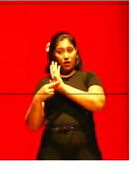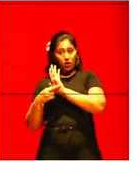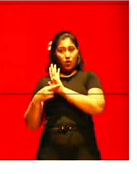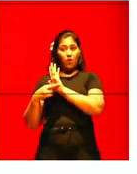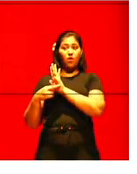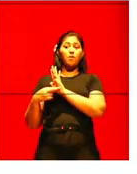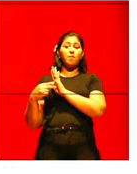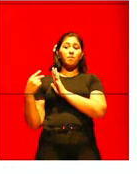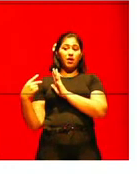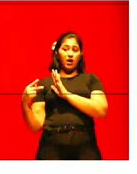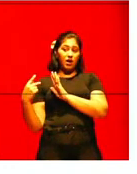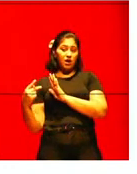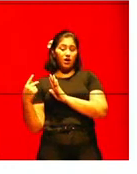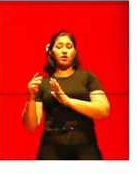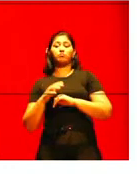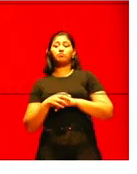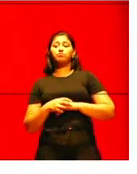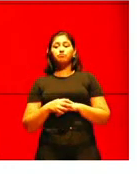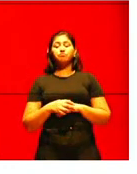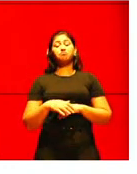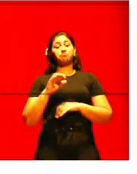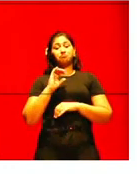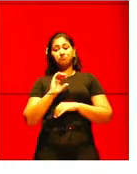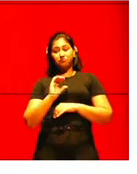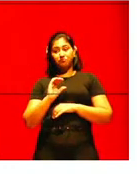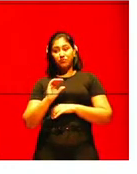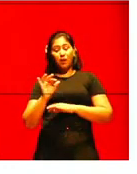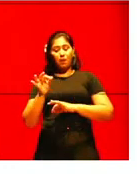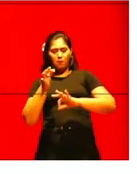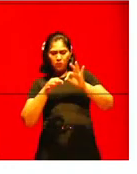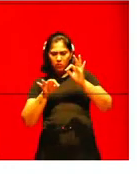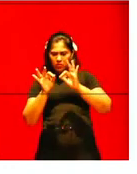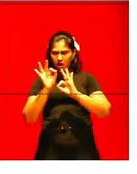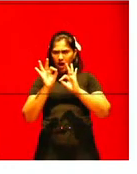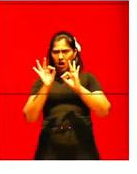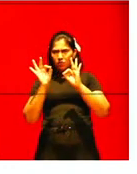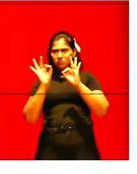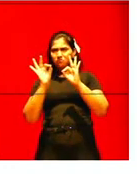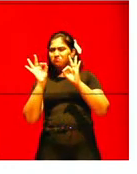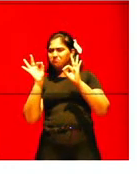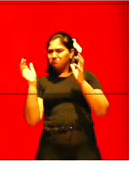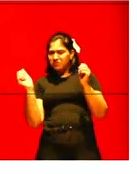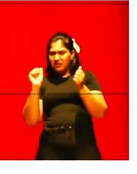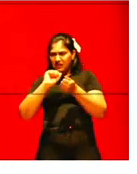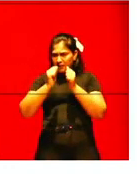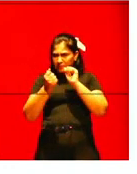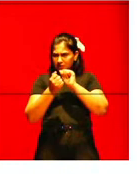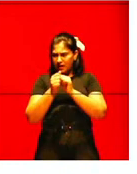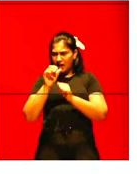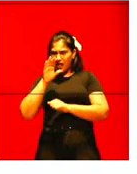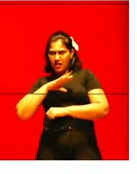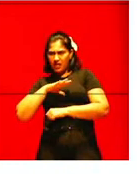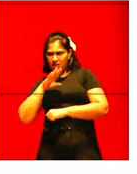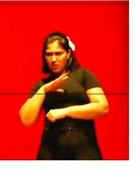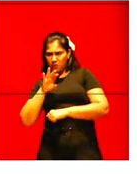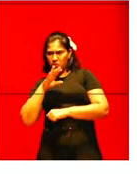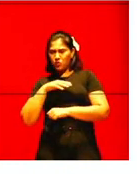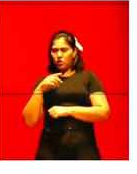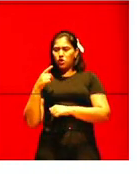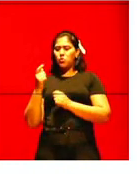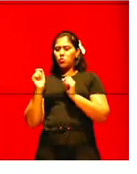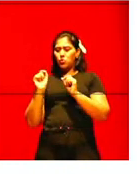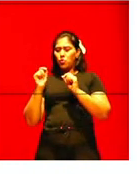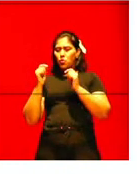de circulação ampla, letra C, moldar a norma padrão do português pela linguagem do discurso